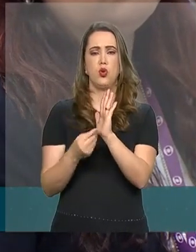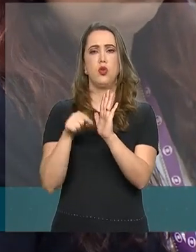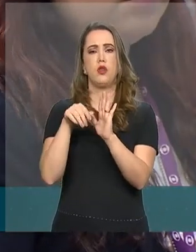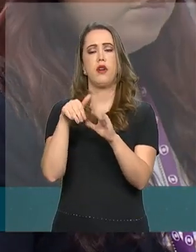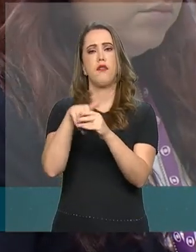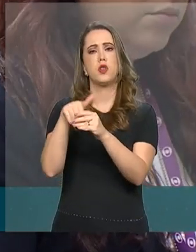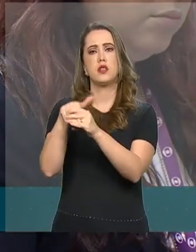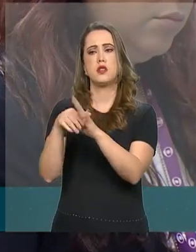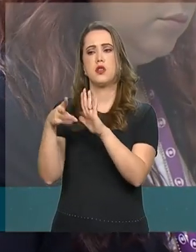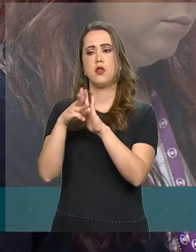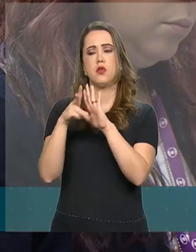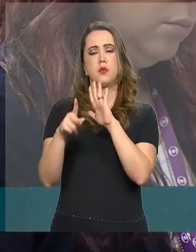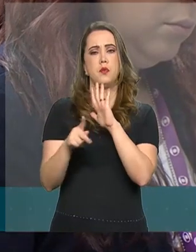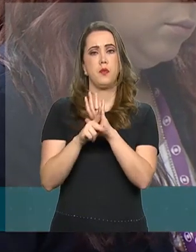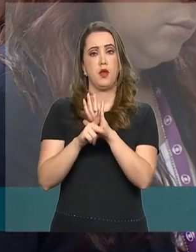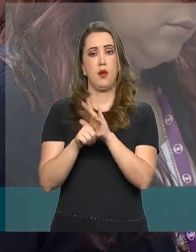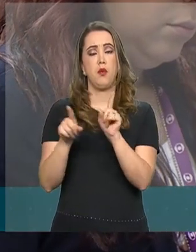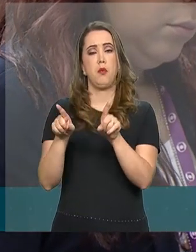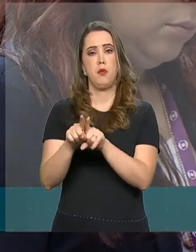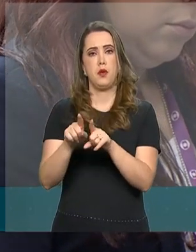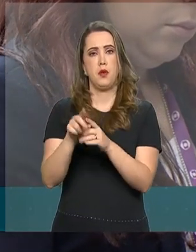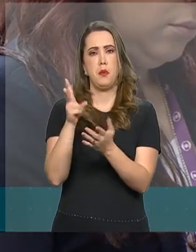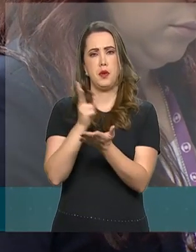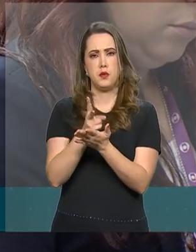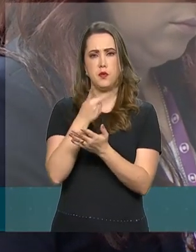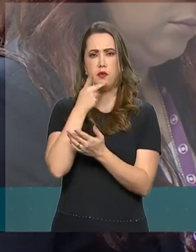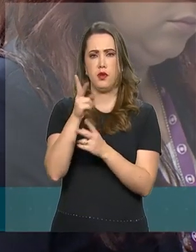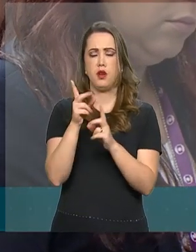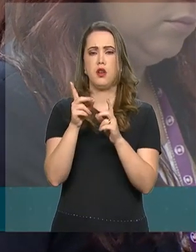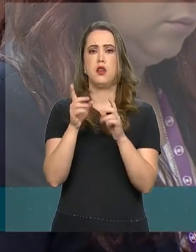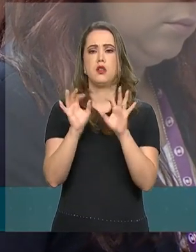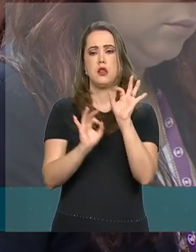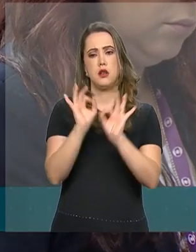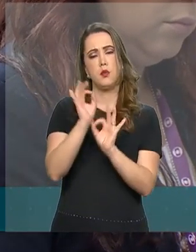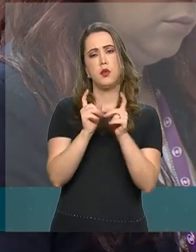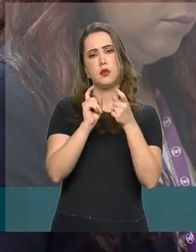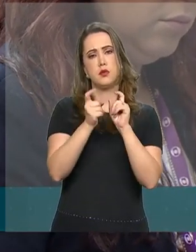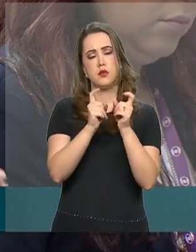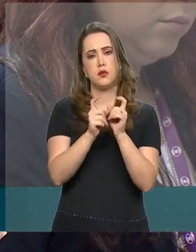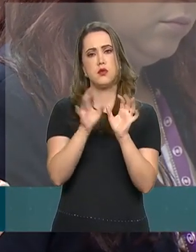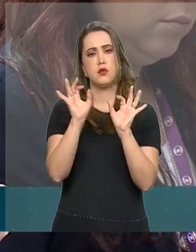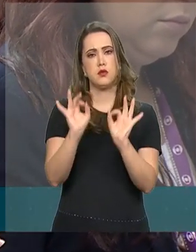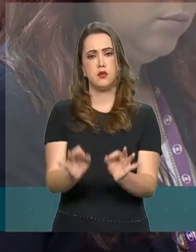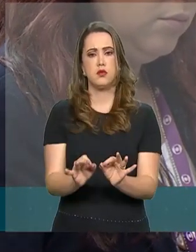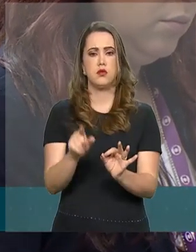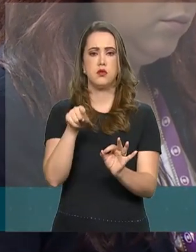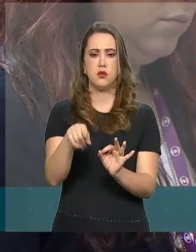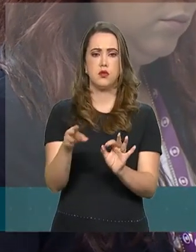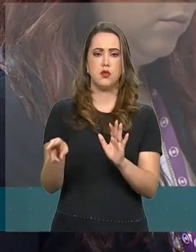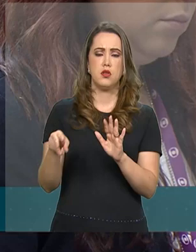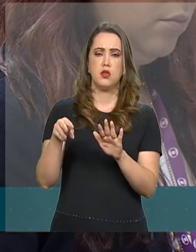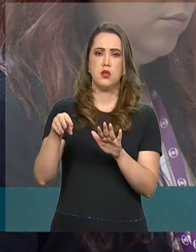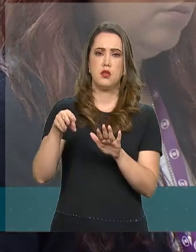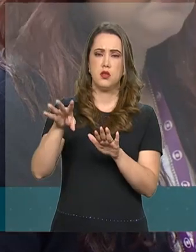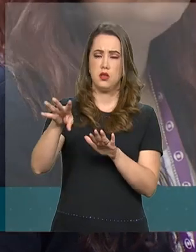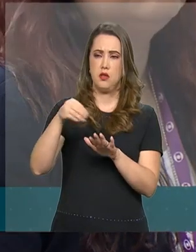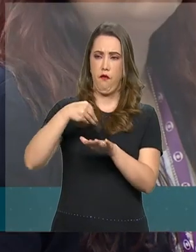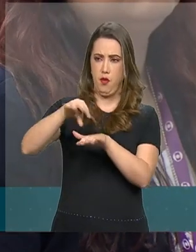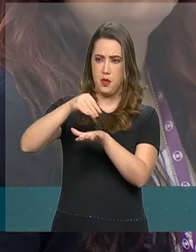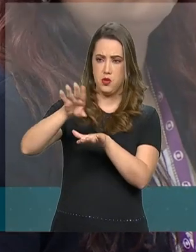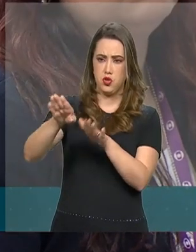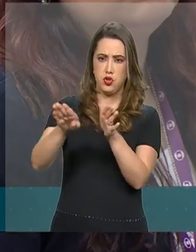incluindo a medida provisória da estrutura administrativa com certeza essa informação já chegou ao palácio planalto